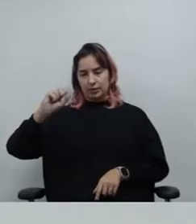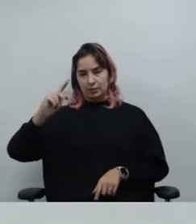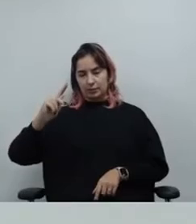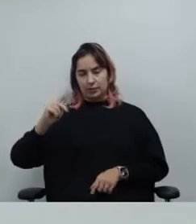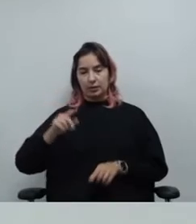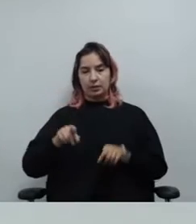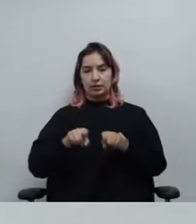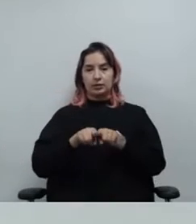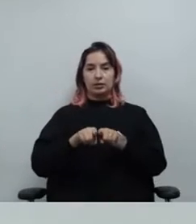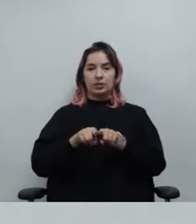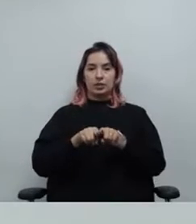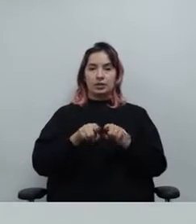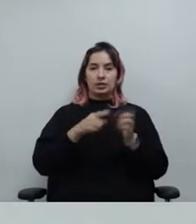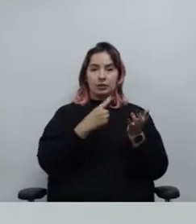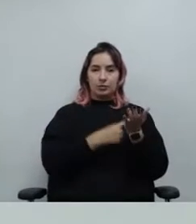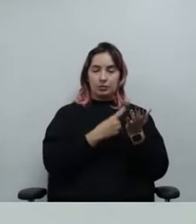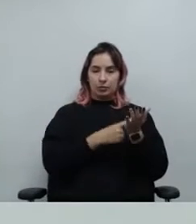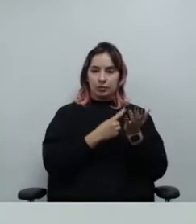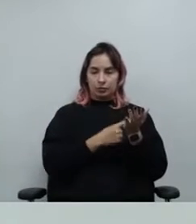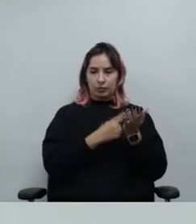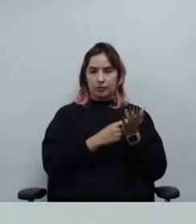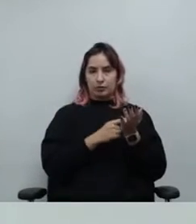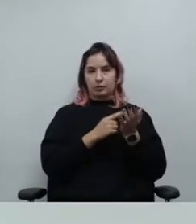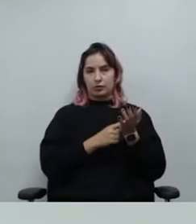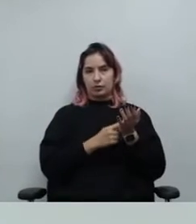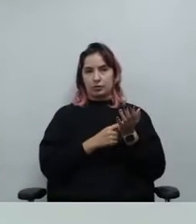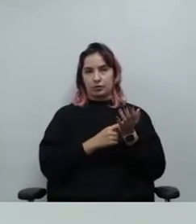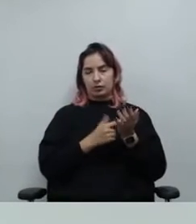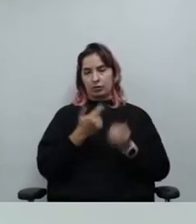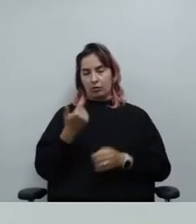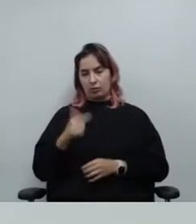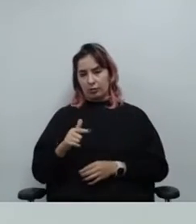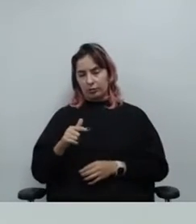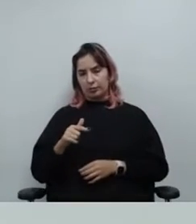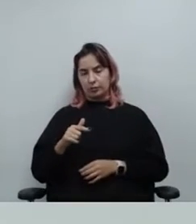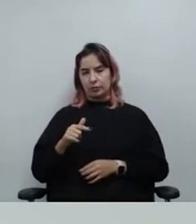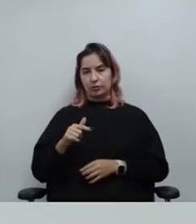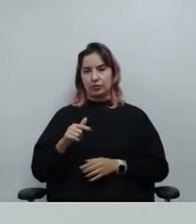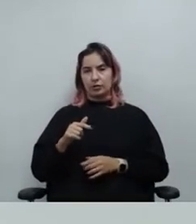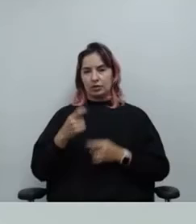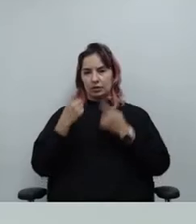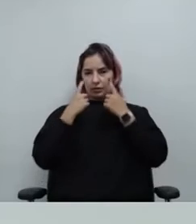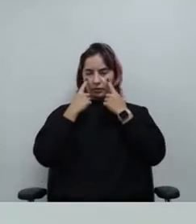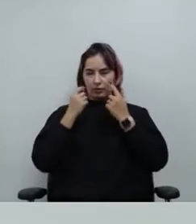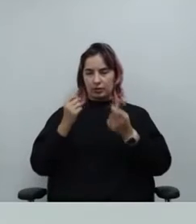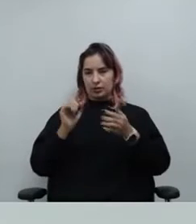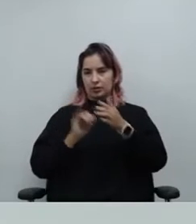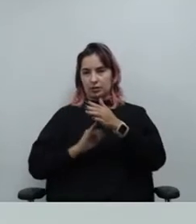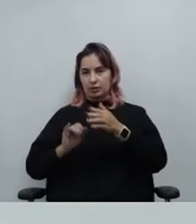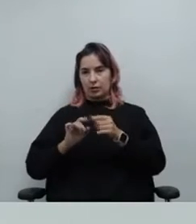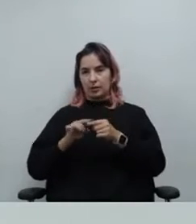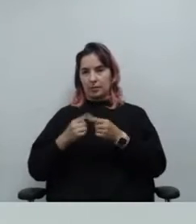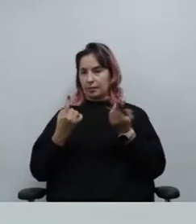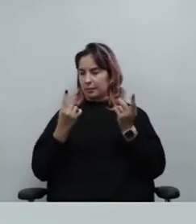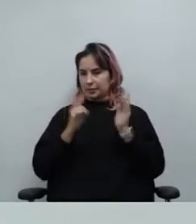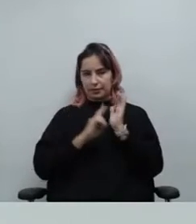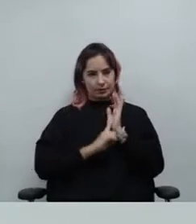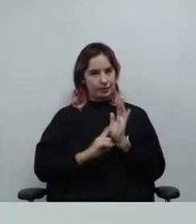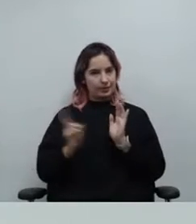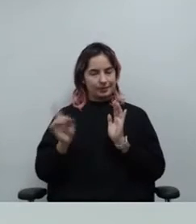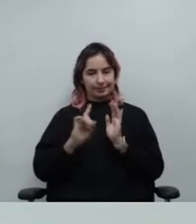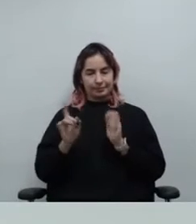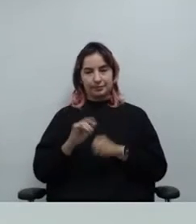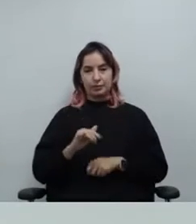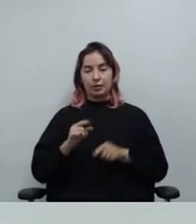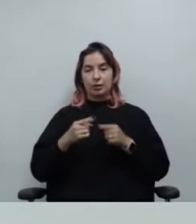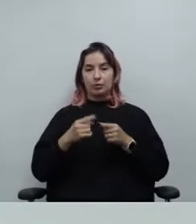uma proposta, outra para lidar com os outros fluxos de violência institucional. Essa proposta ainda não foi apresentada, porque nesse momento